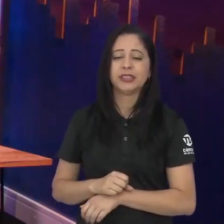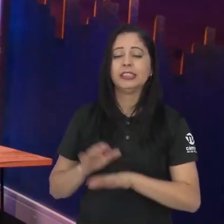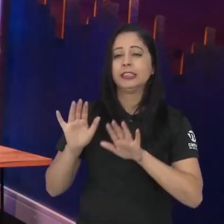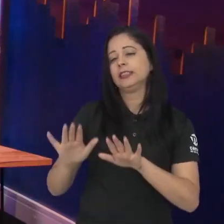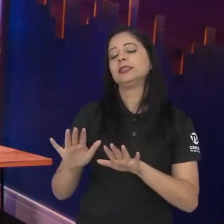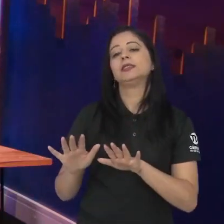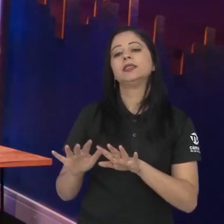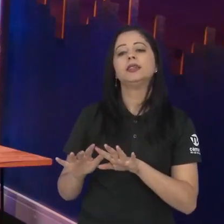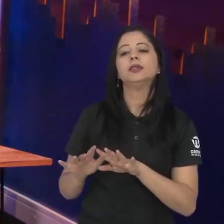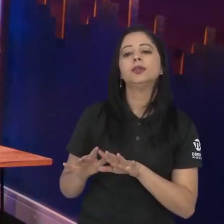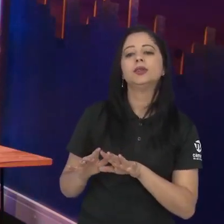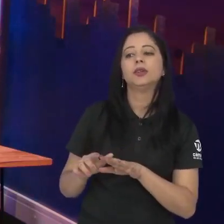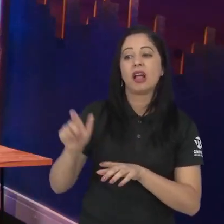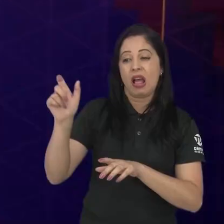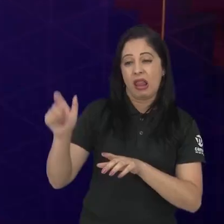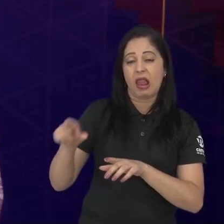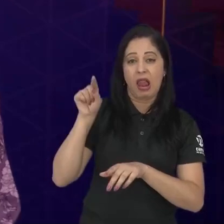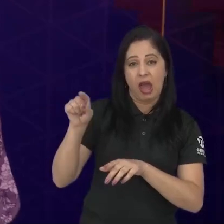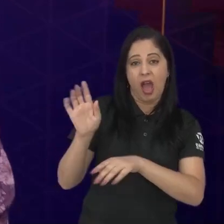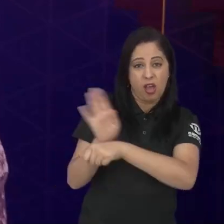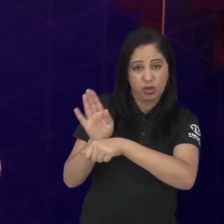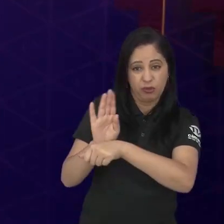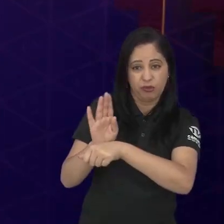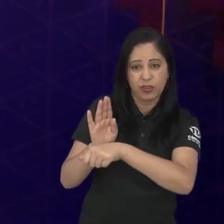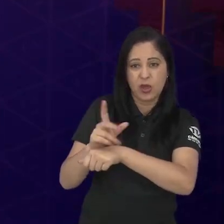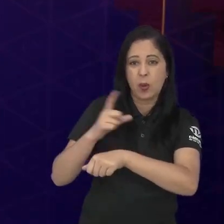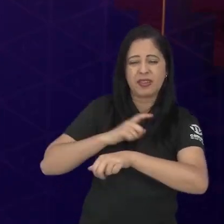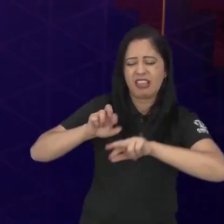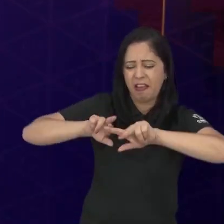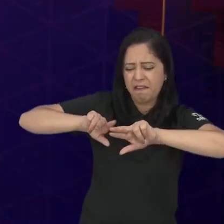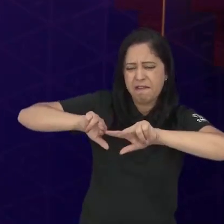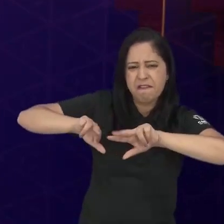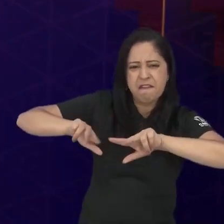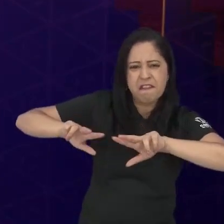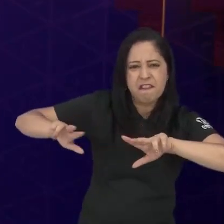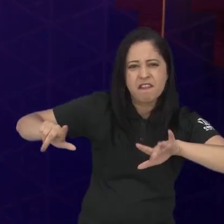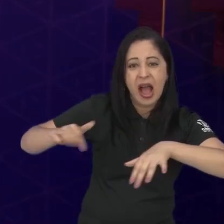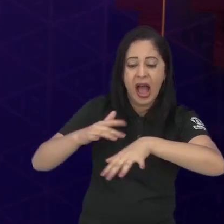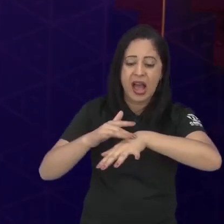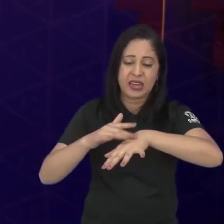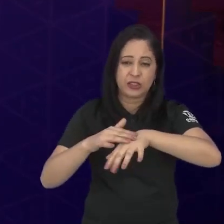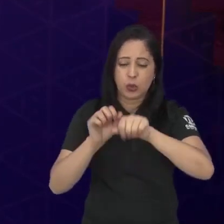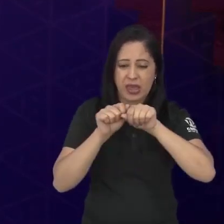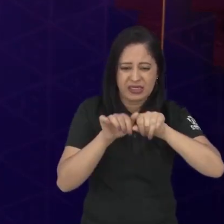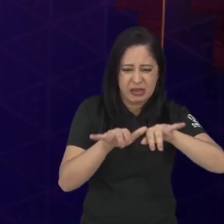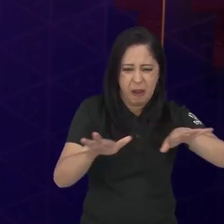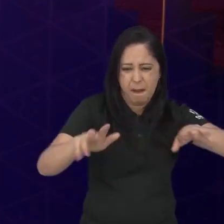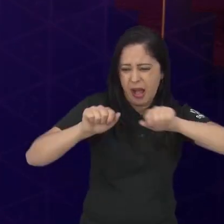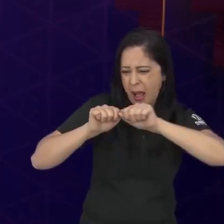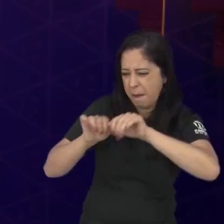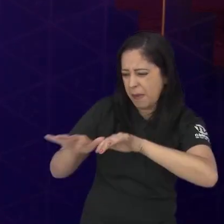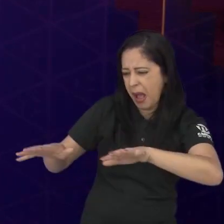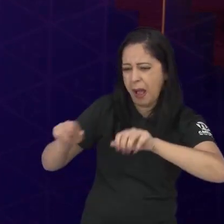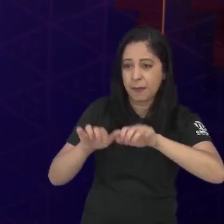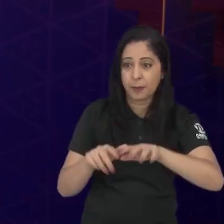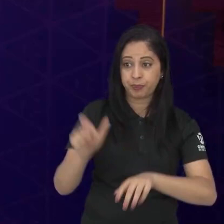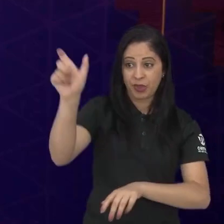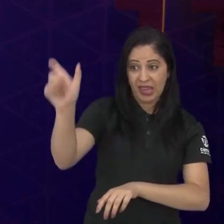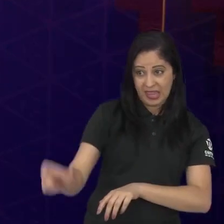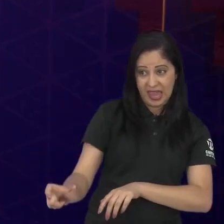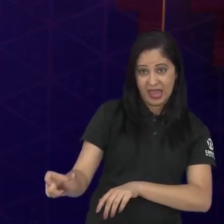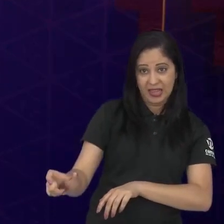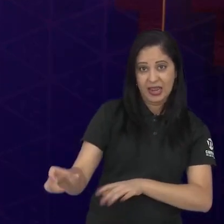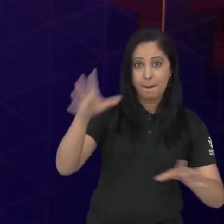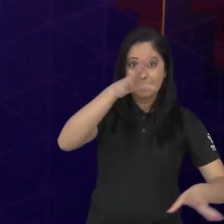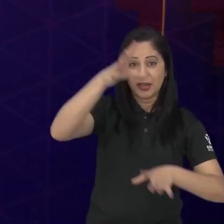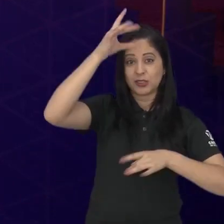porque teve vários surtos, né, ao longo do tempo. né? E o cara, ele é de